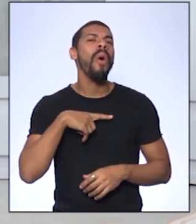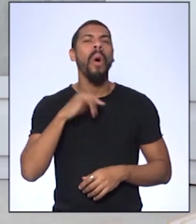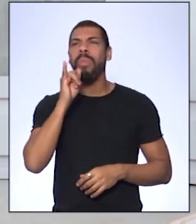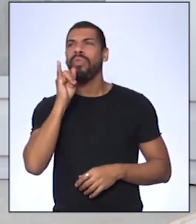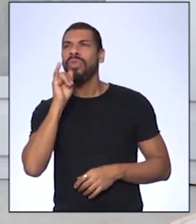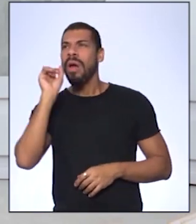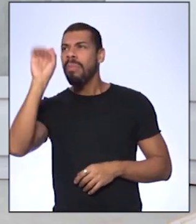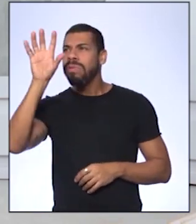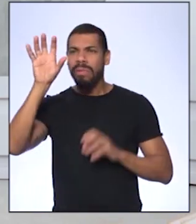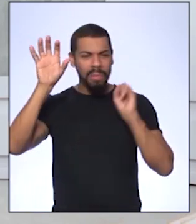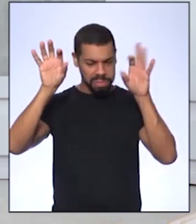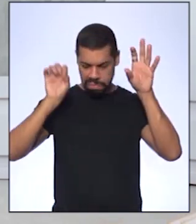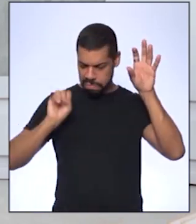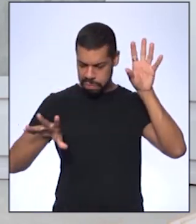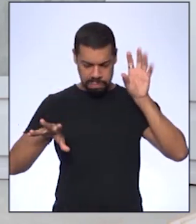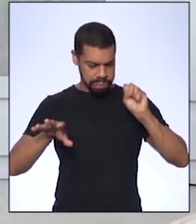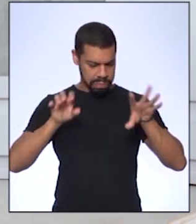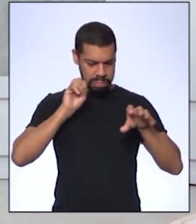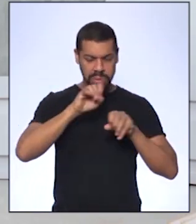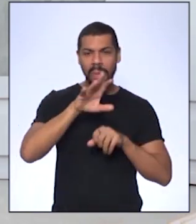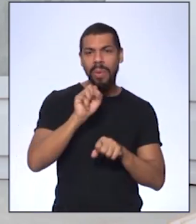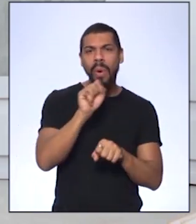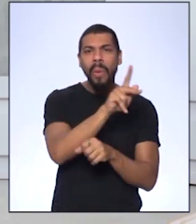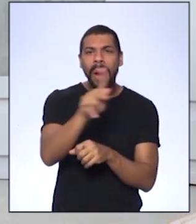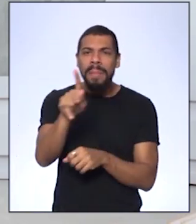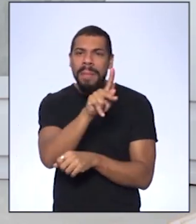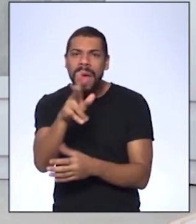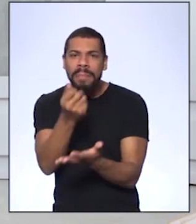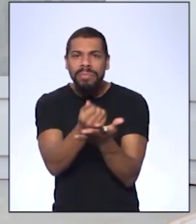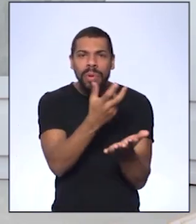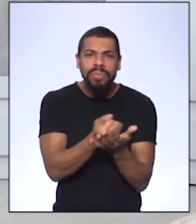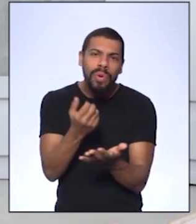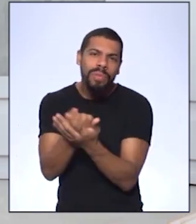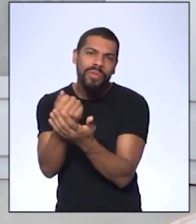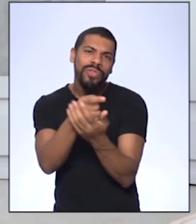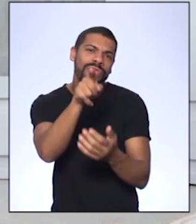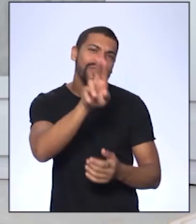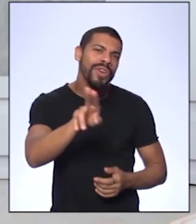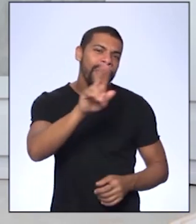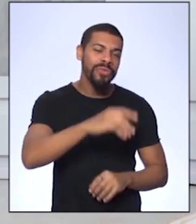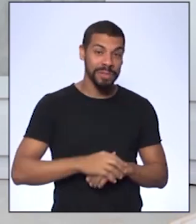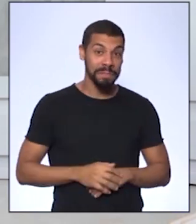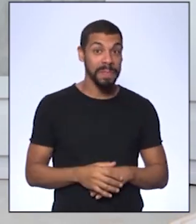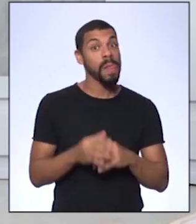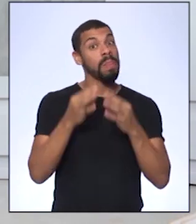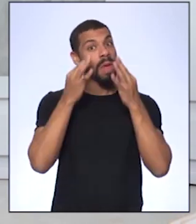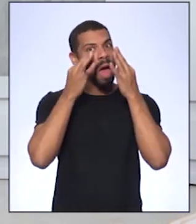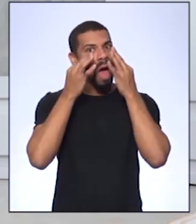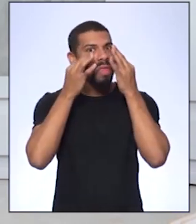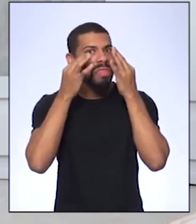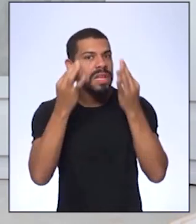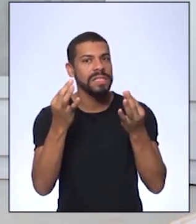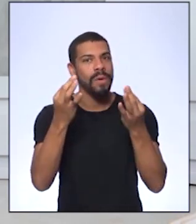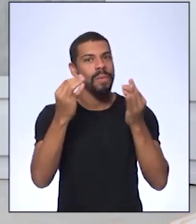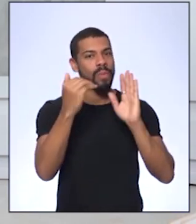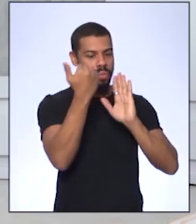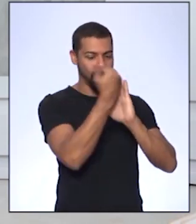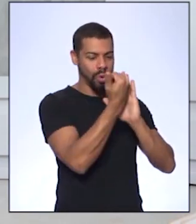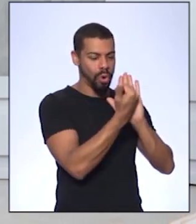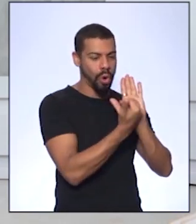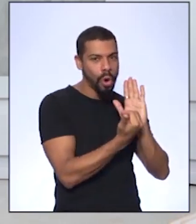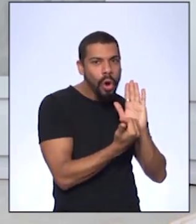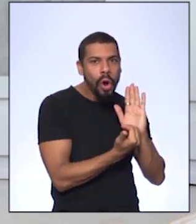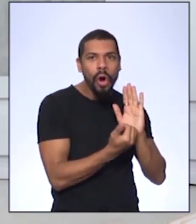símbolos e ícones dos aplicativos que você mais usa. Então, preste atenção. Código nem sempre